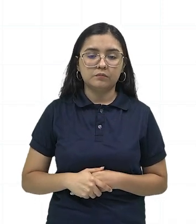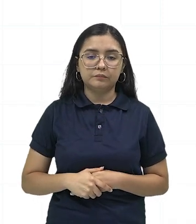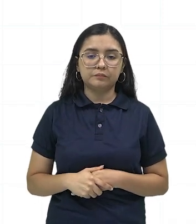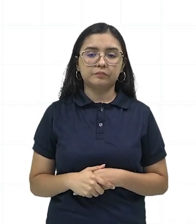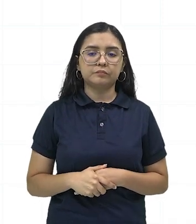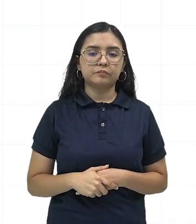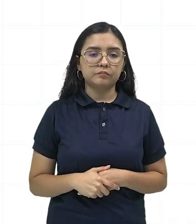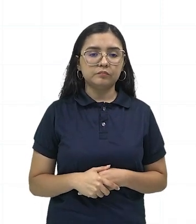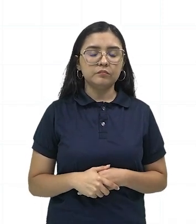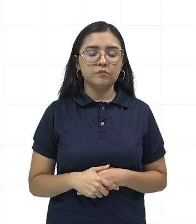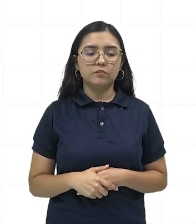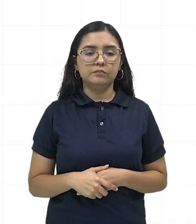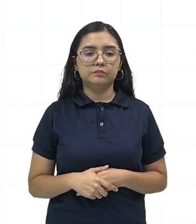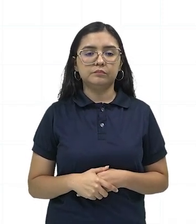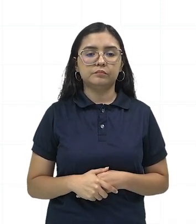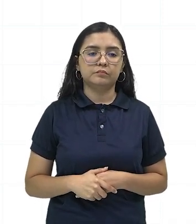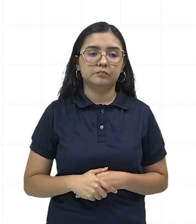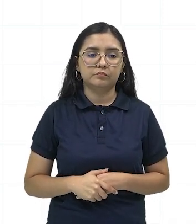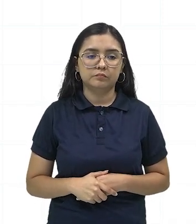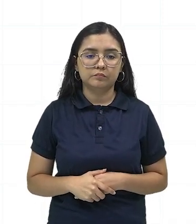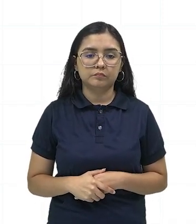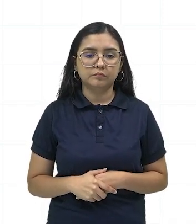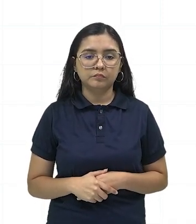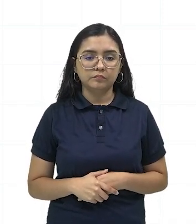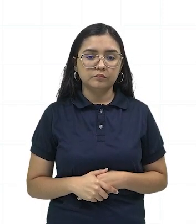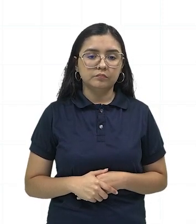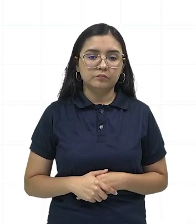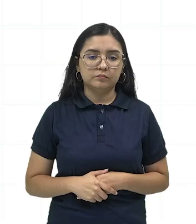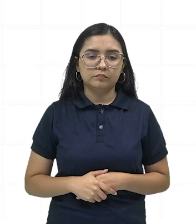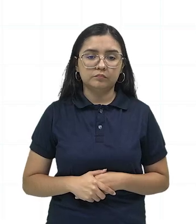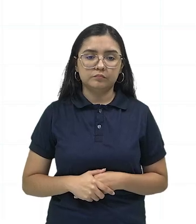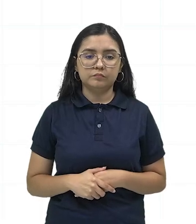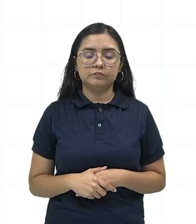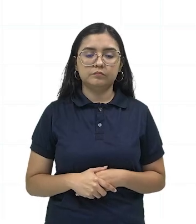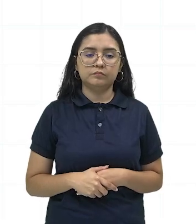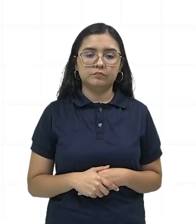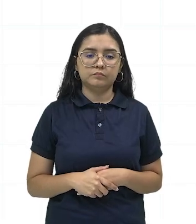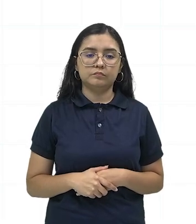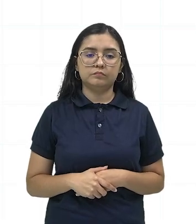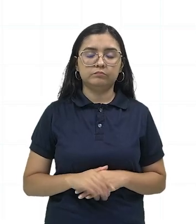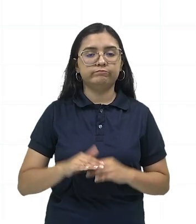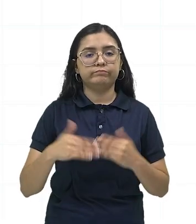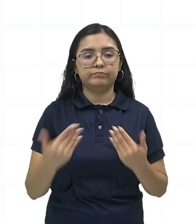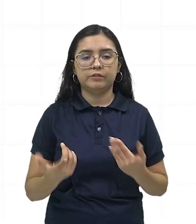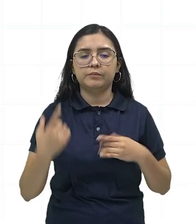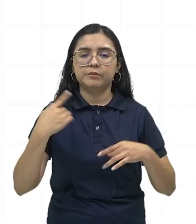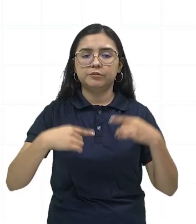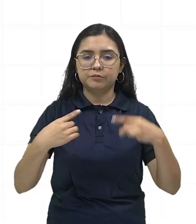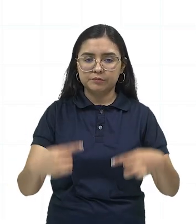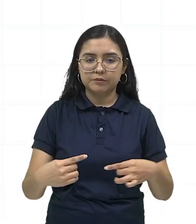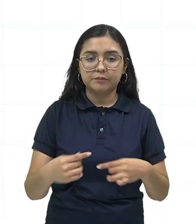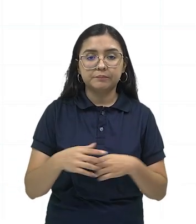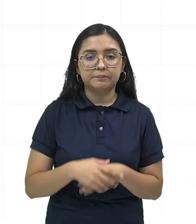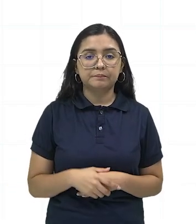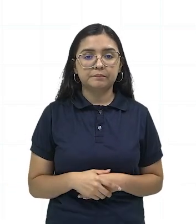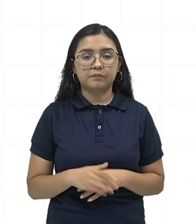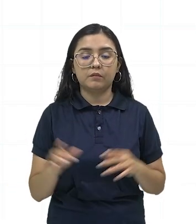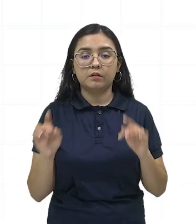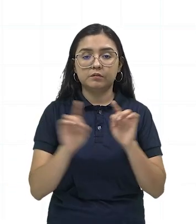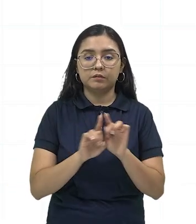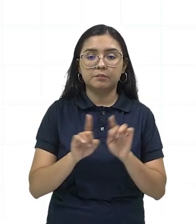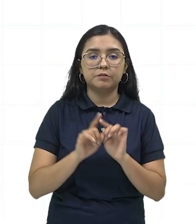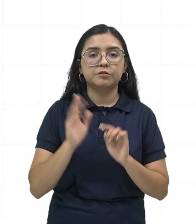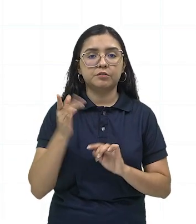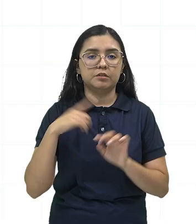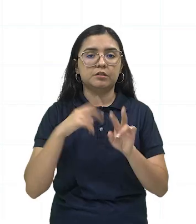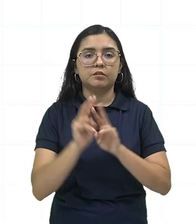manipular o meu consumo. Isso também é algo que É uma discussão muito recente, inclusive já foi até